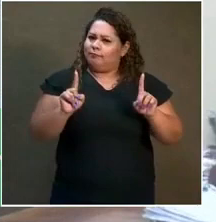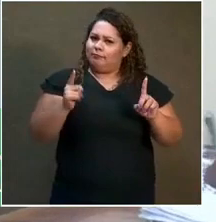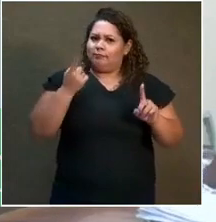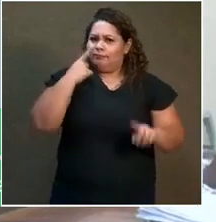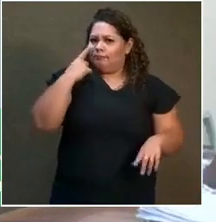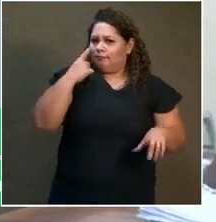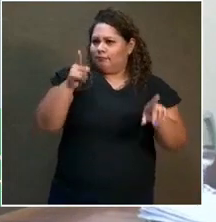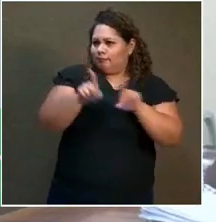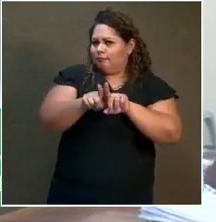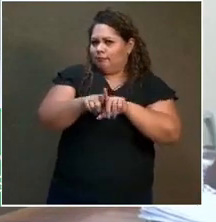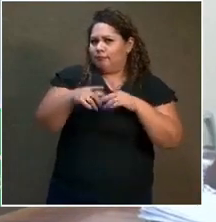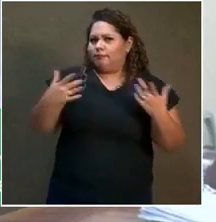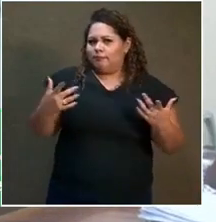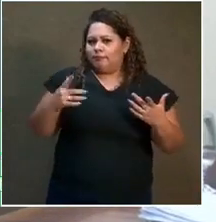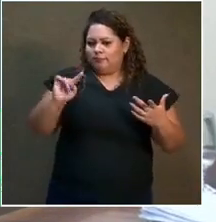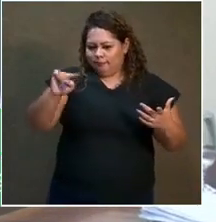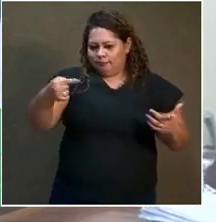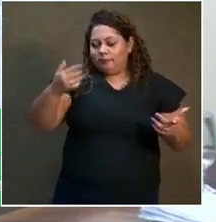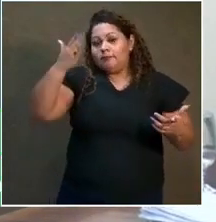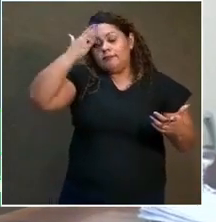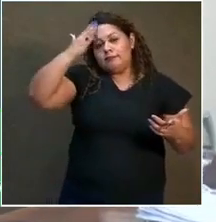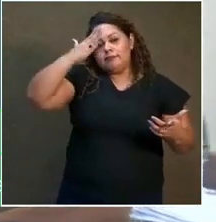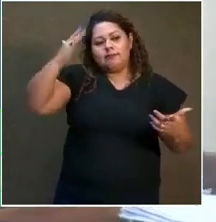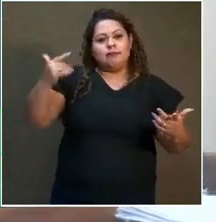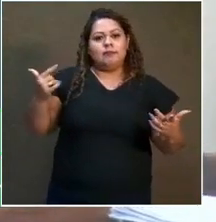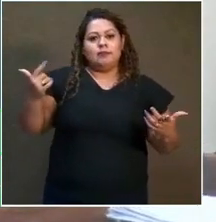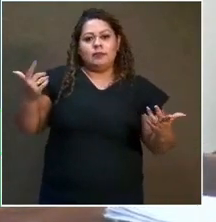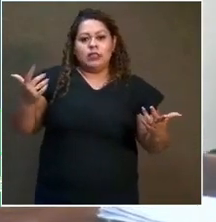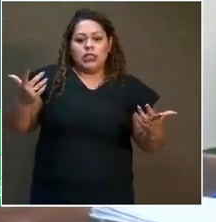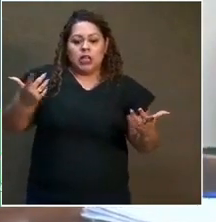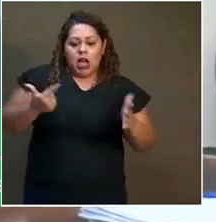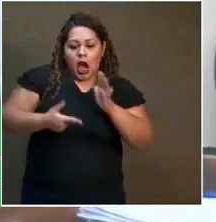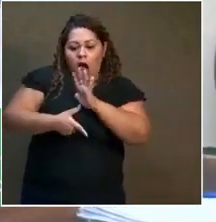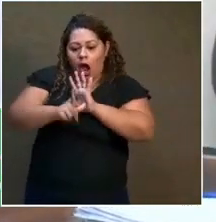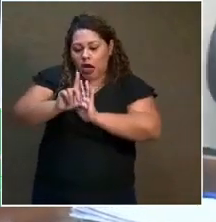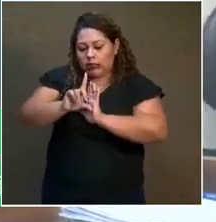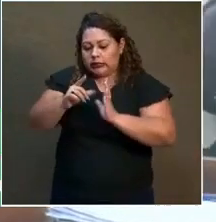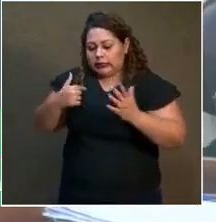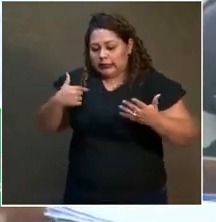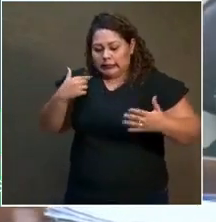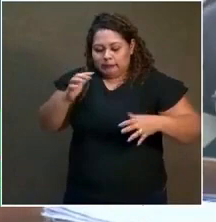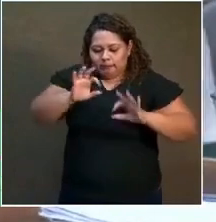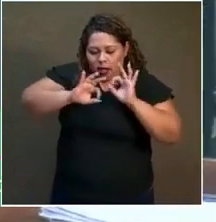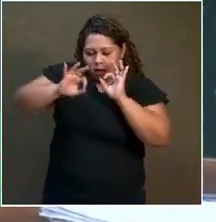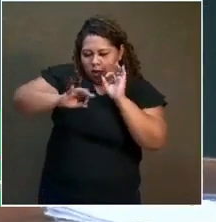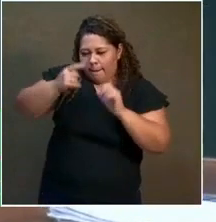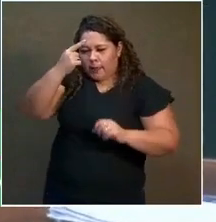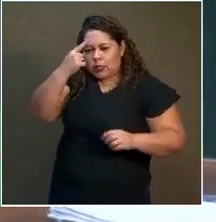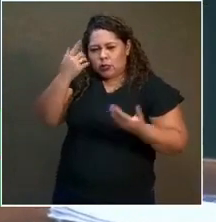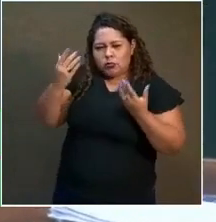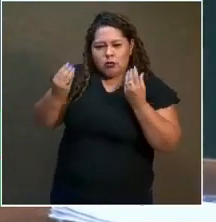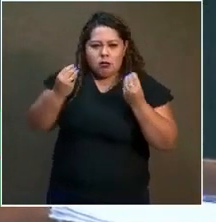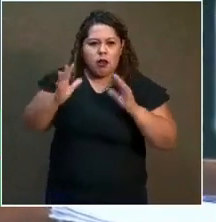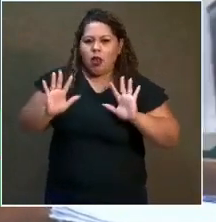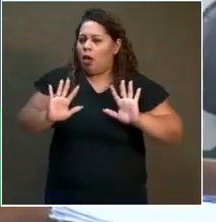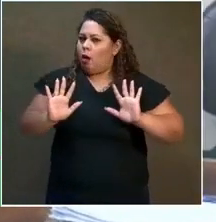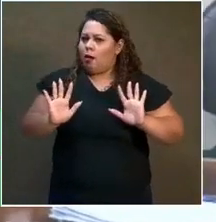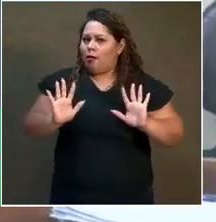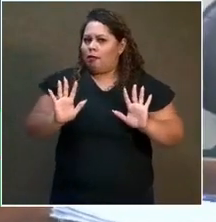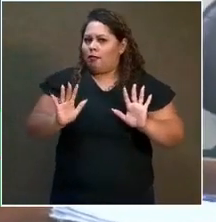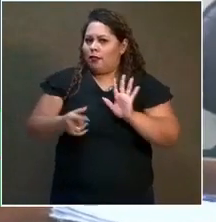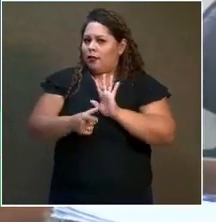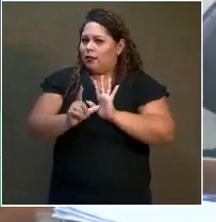também, após compreender que não houve premeditação, após compreender que não